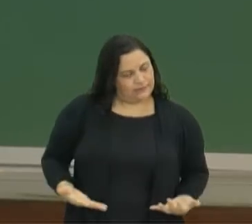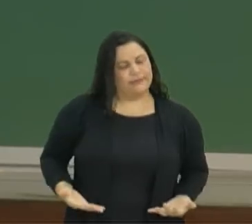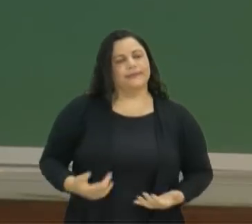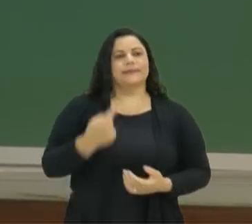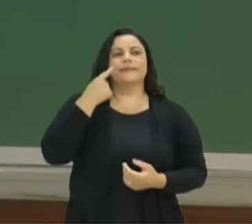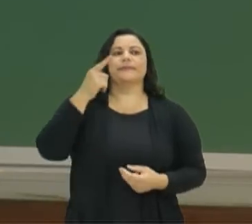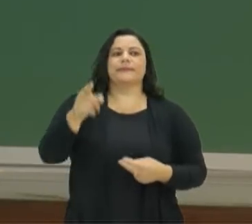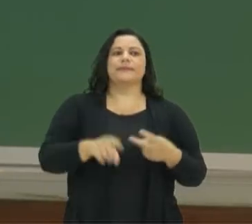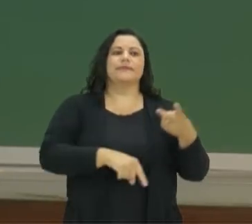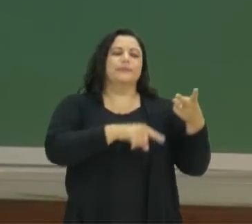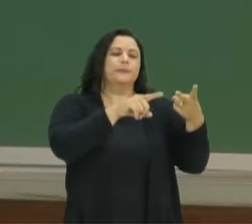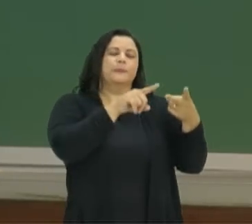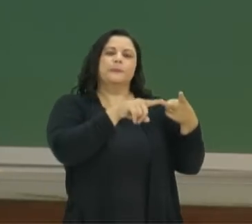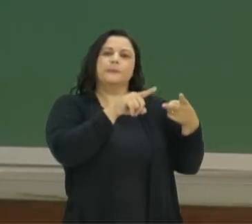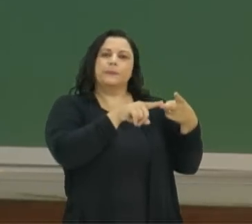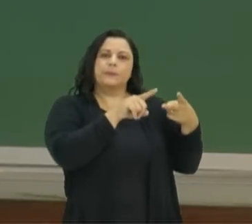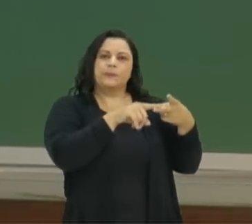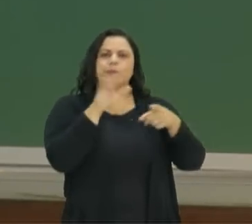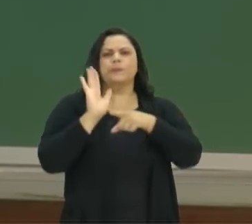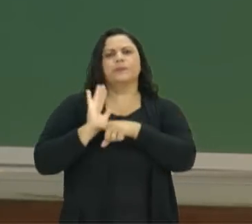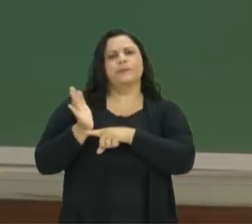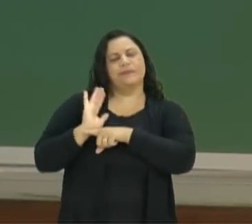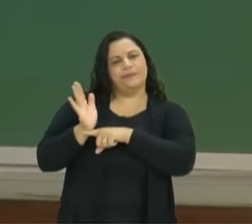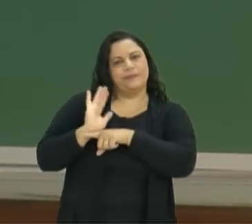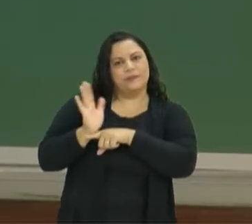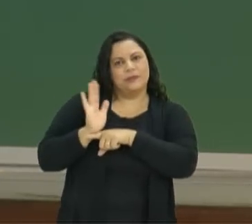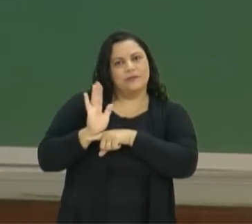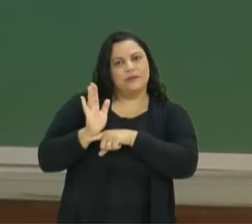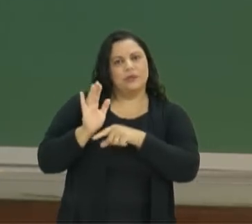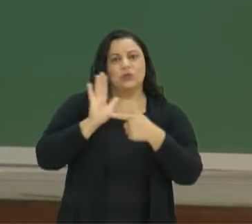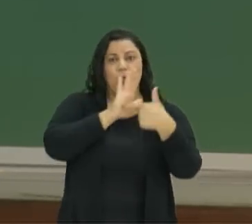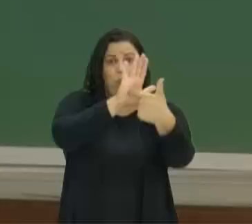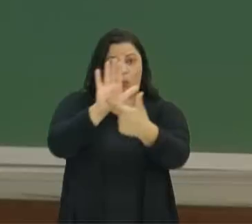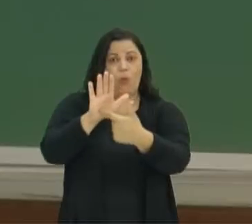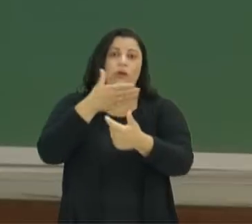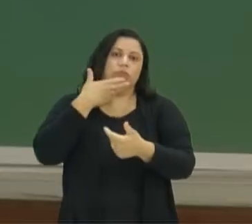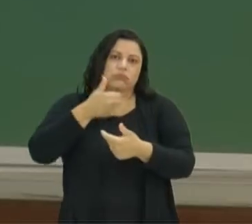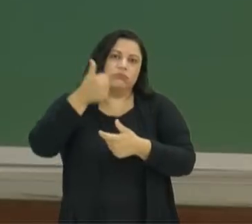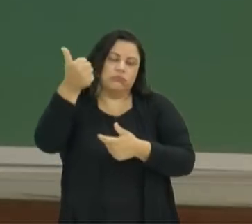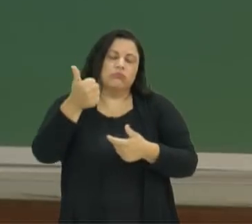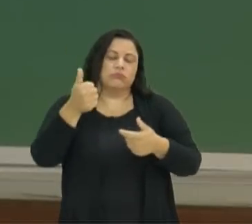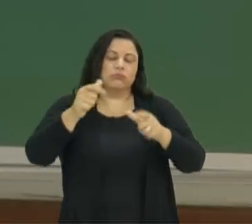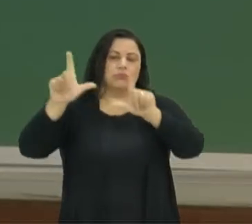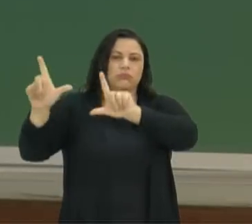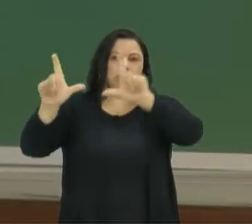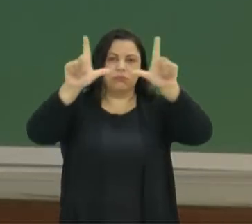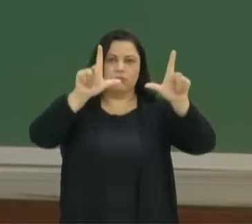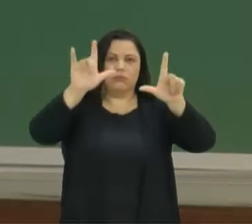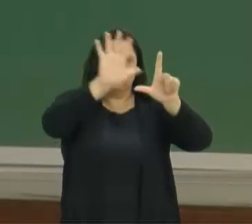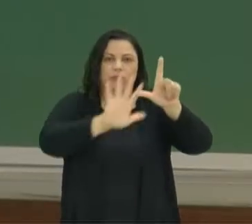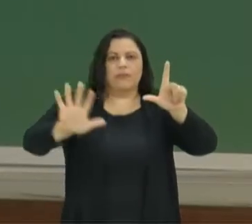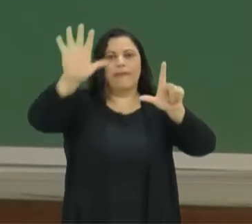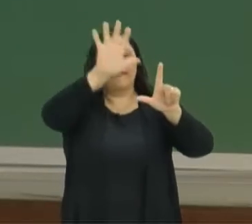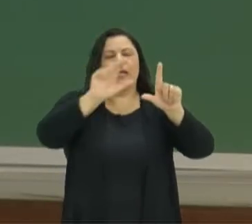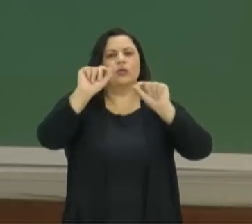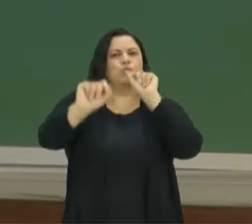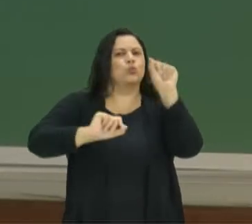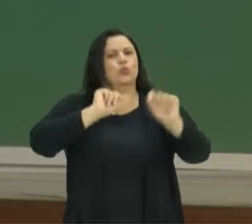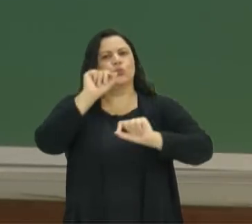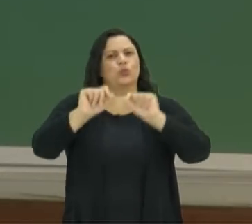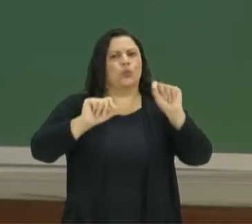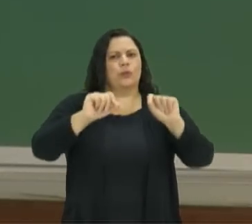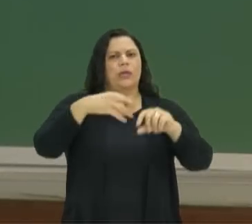natação, tá? O segundo vídeo mostra um pouco melhor, com imagens melhores, como que é o